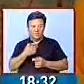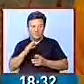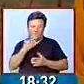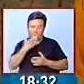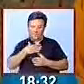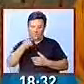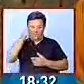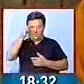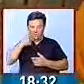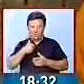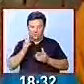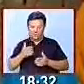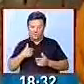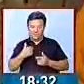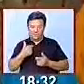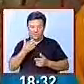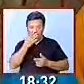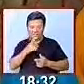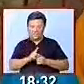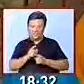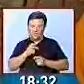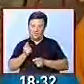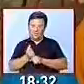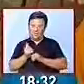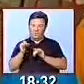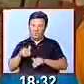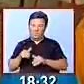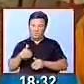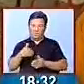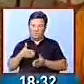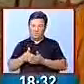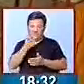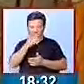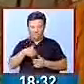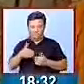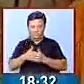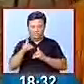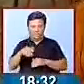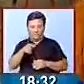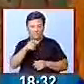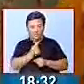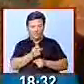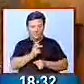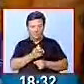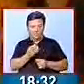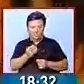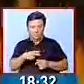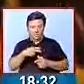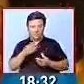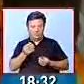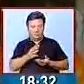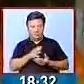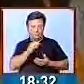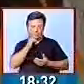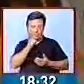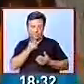homenageado, já está mesmo em fim de carreira, já está quase... Enfim. A sua carreira é uma carreira bastante rica e,